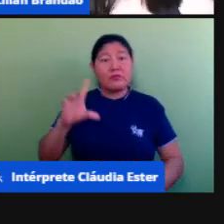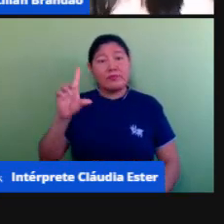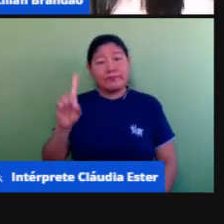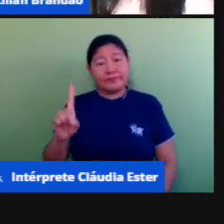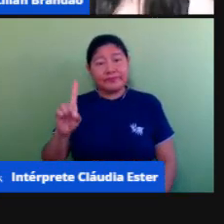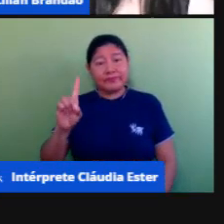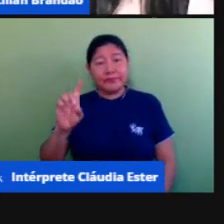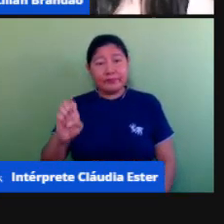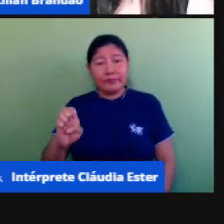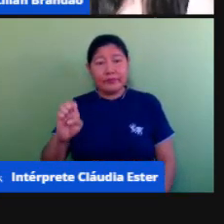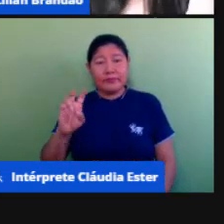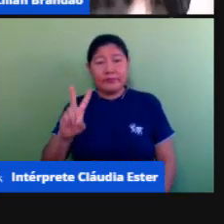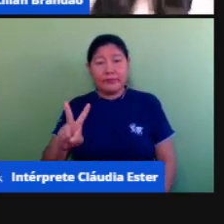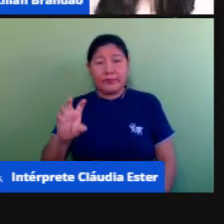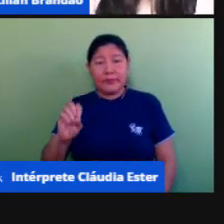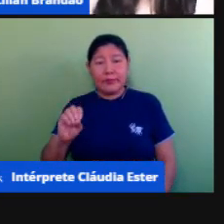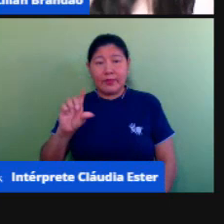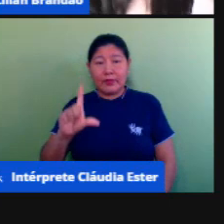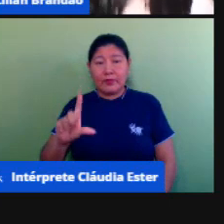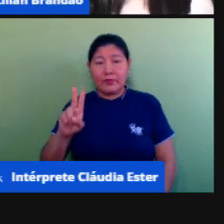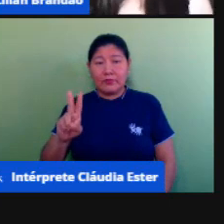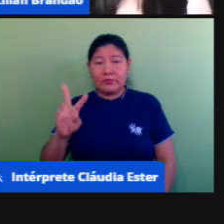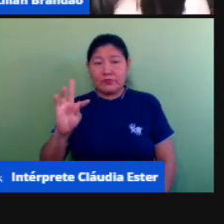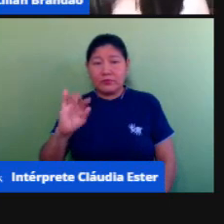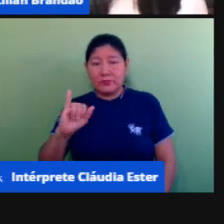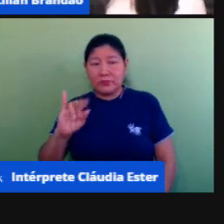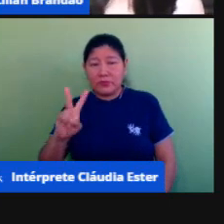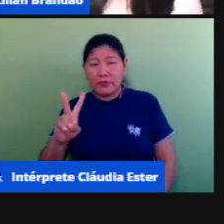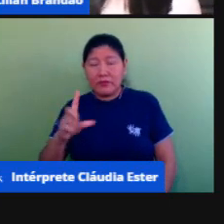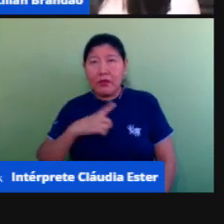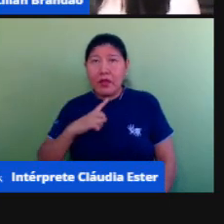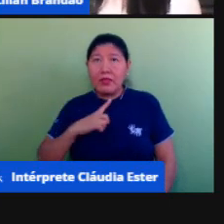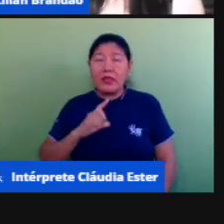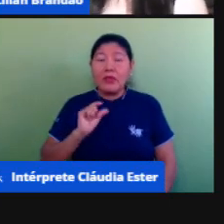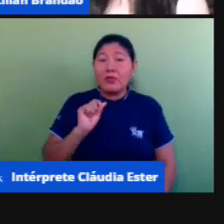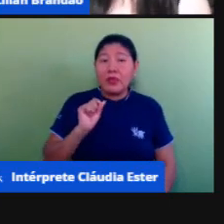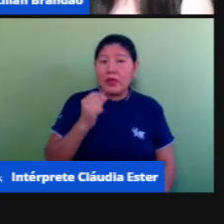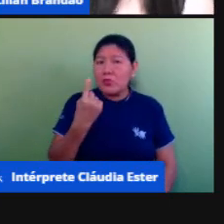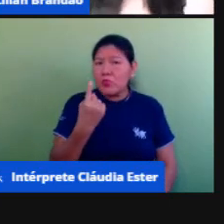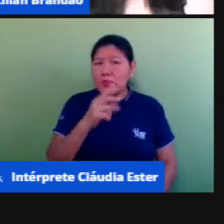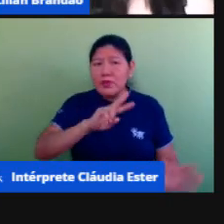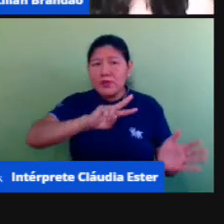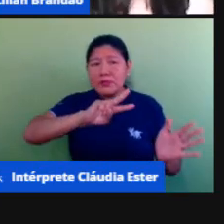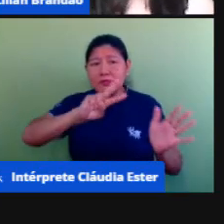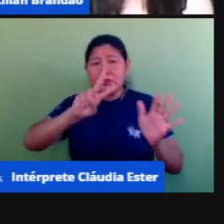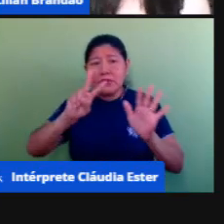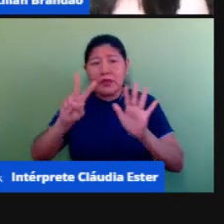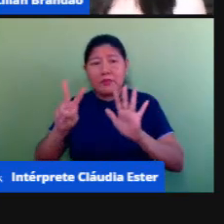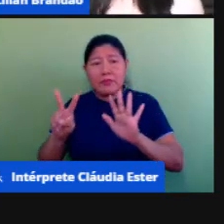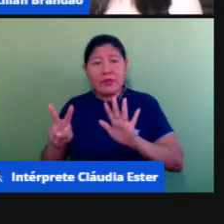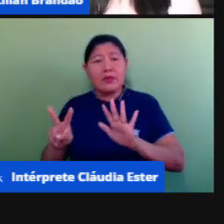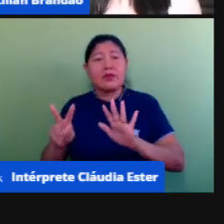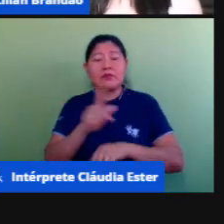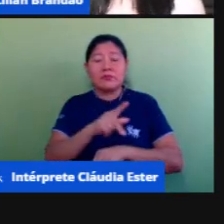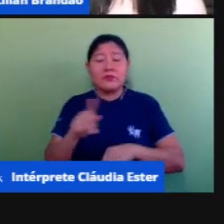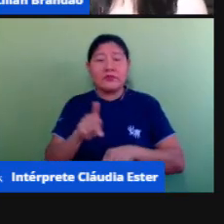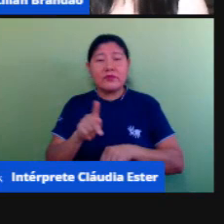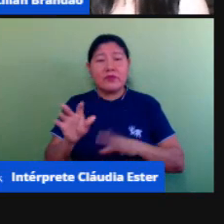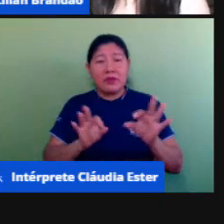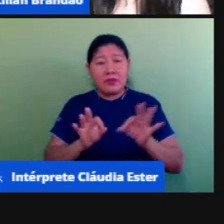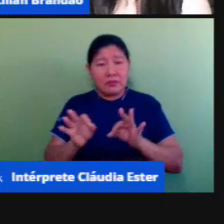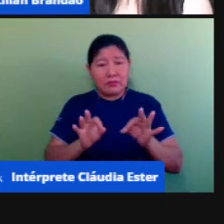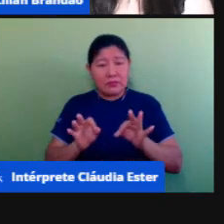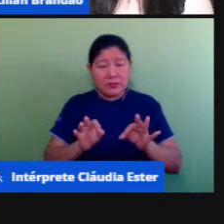de mais ou menos uma semana para que o professor trabalhe a recuperação paralela das atividades que foram observadas